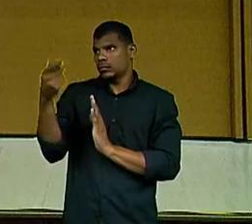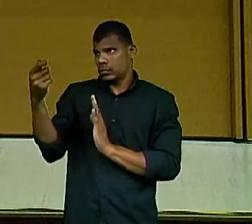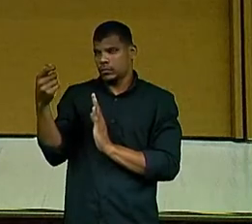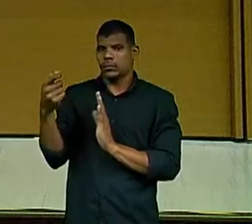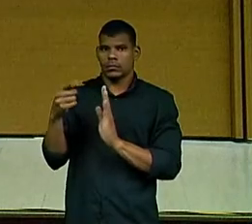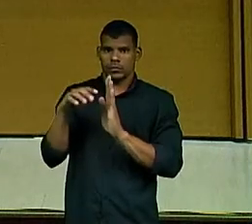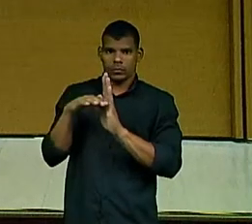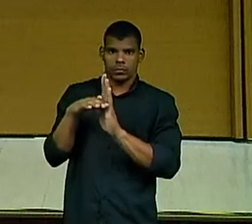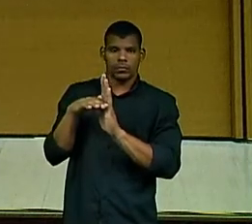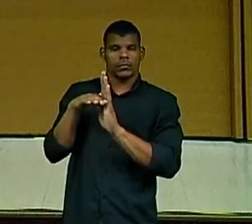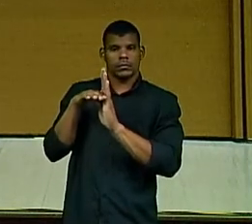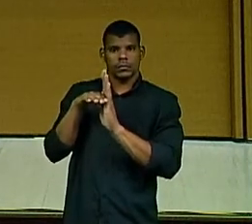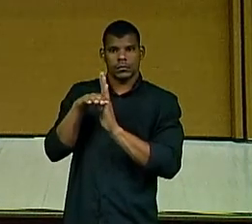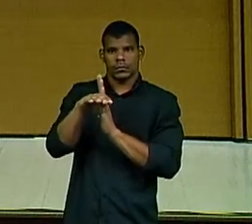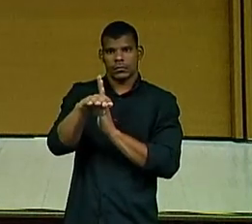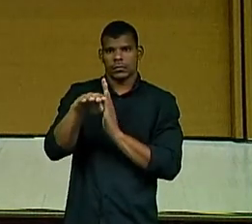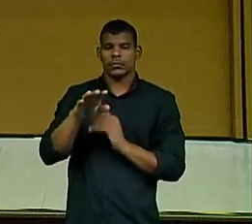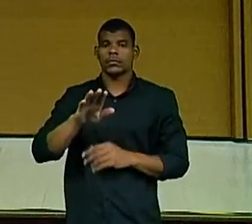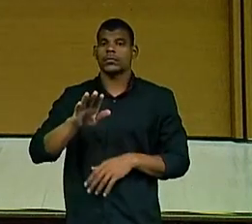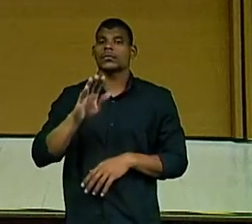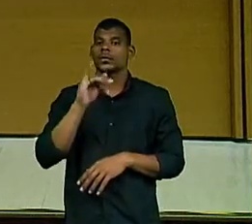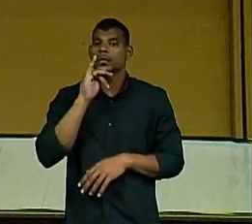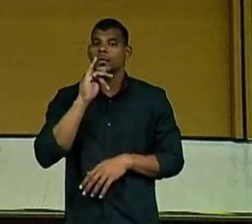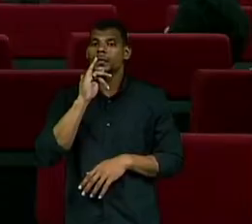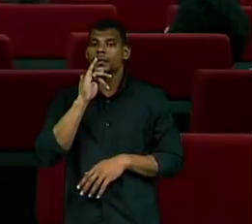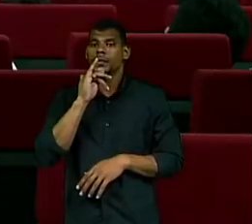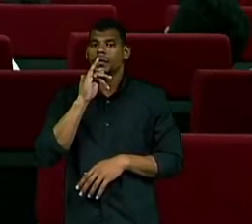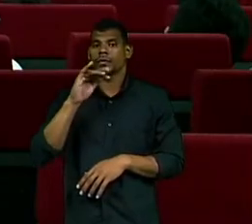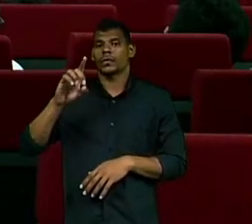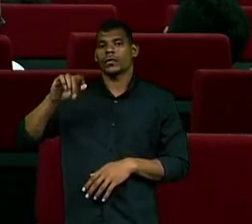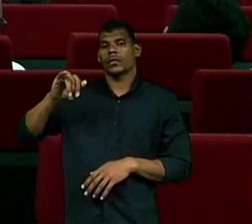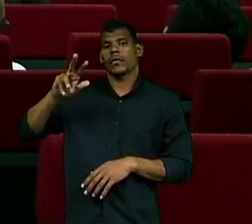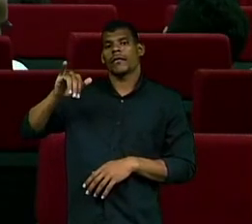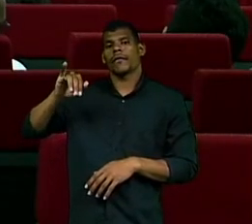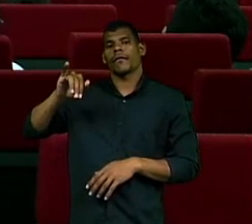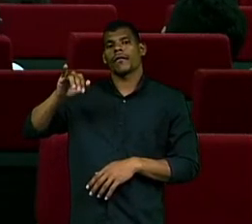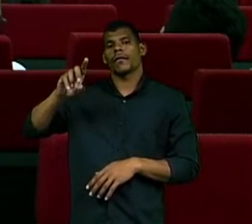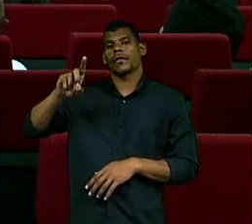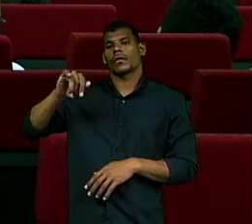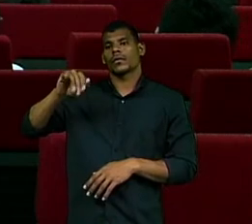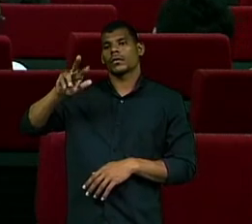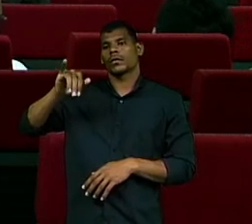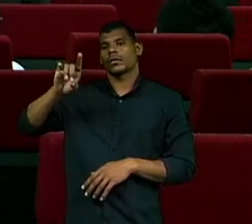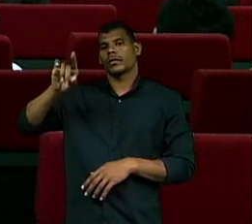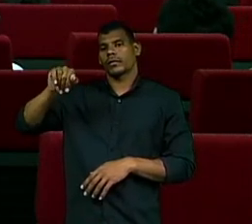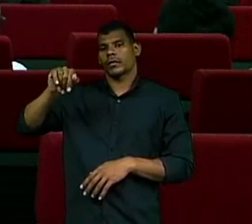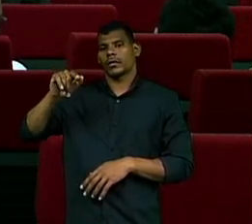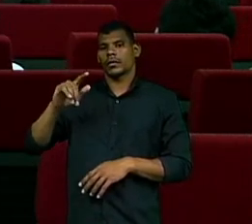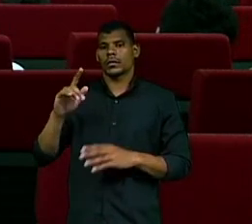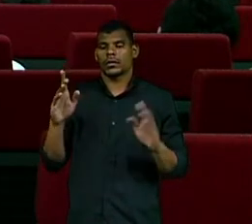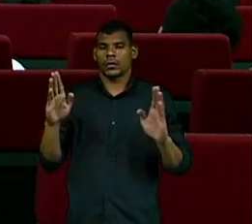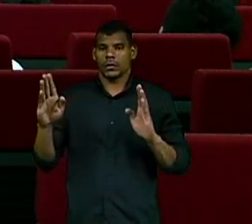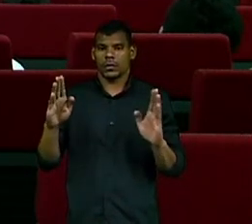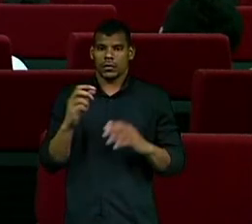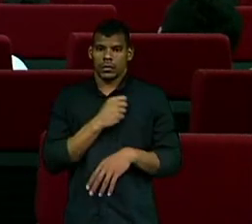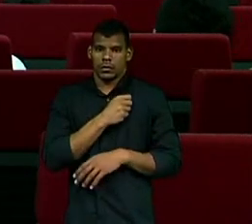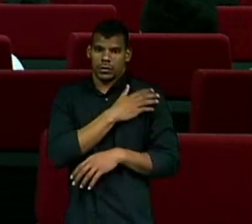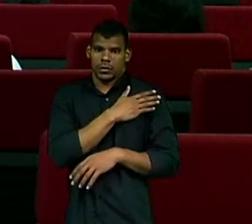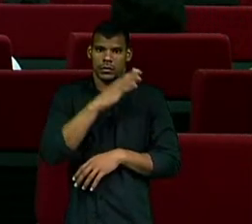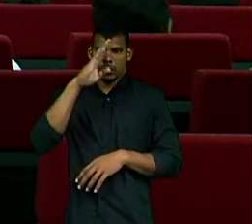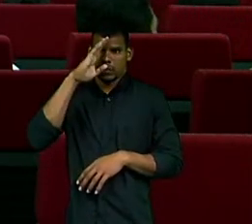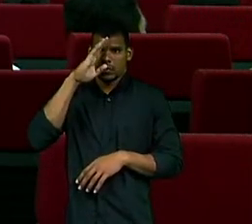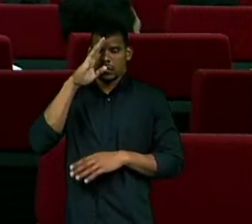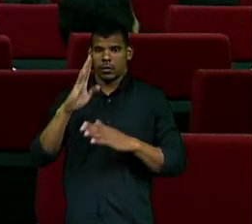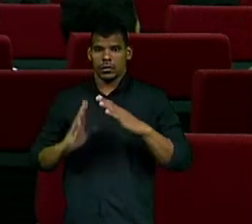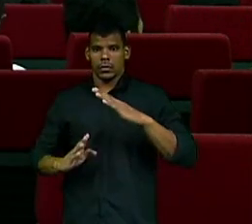externa que extrapolou todos os limites do aceitável durante a ditadura militar com